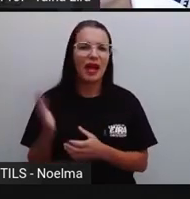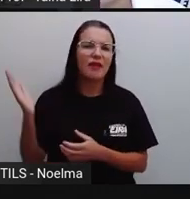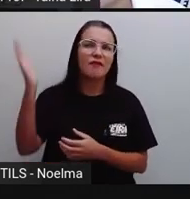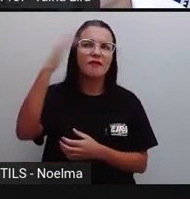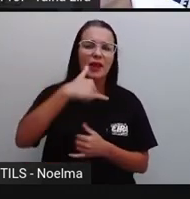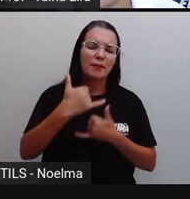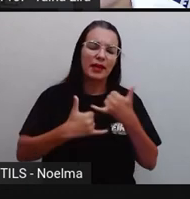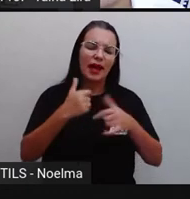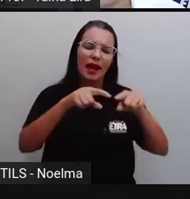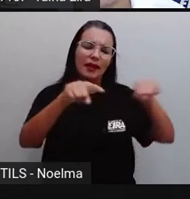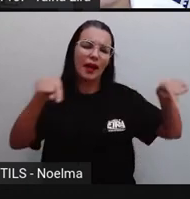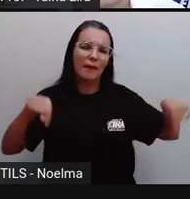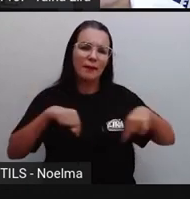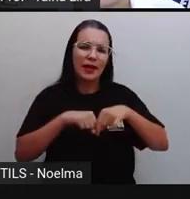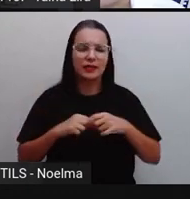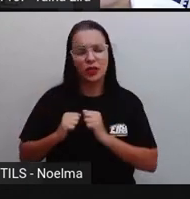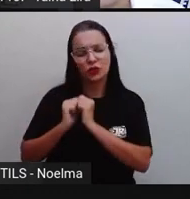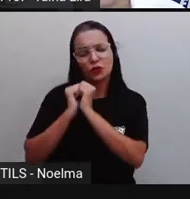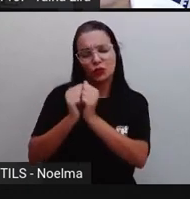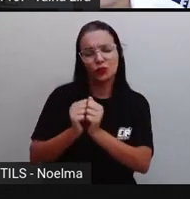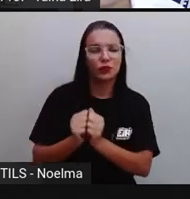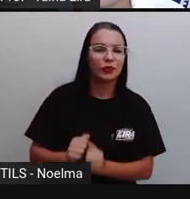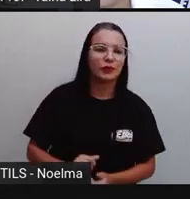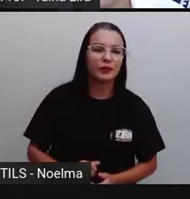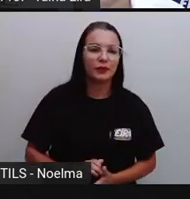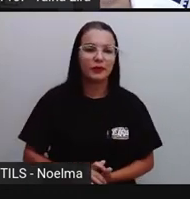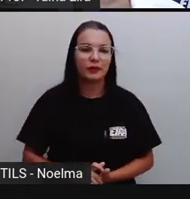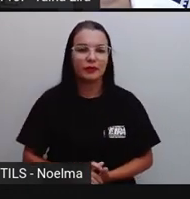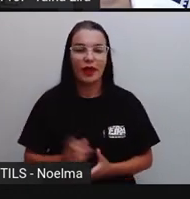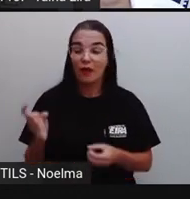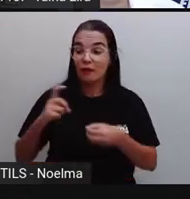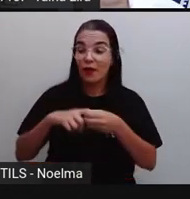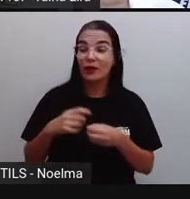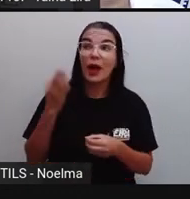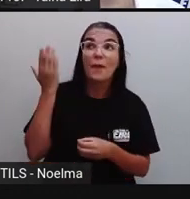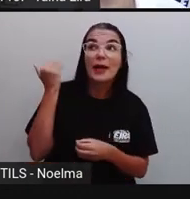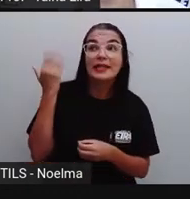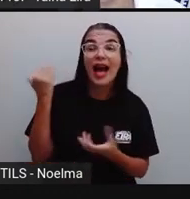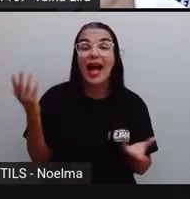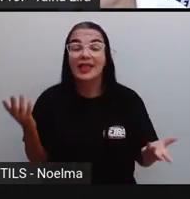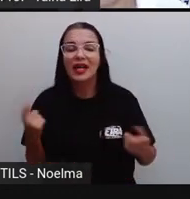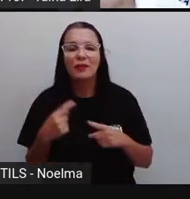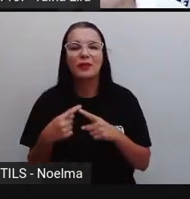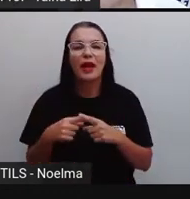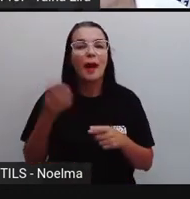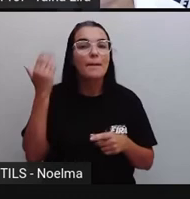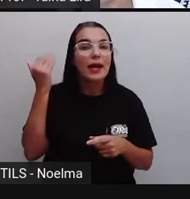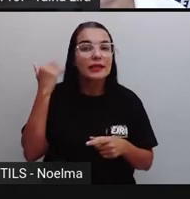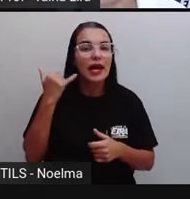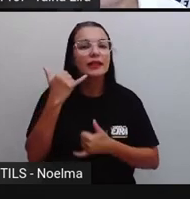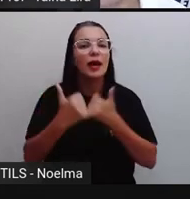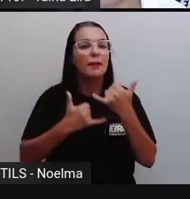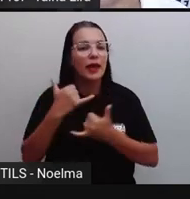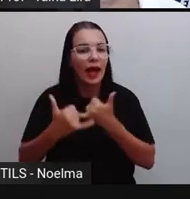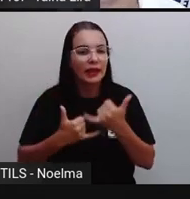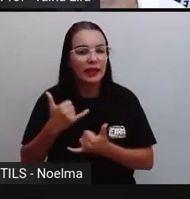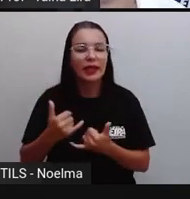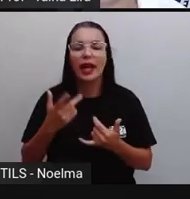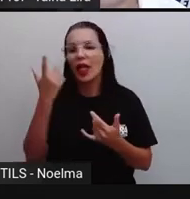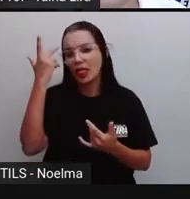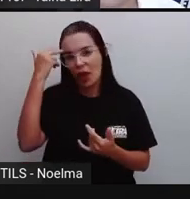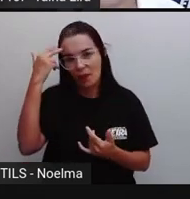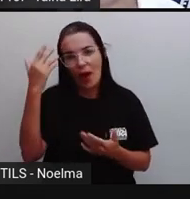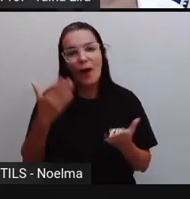Vem brincar na praça com a gente, ó, de volta ao passado, porque lá no passado era muito mais comum a gente